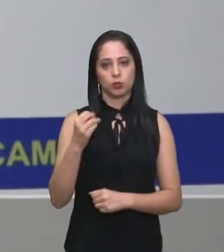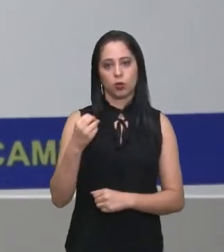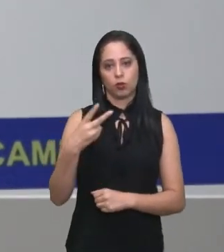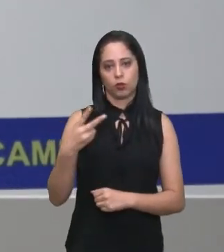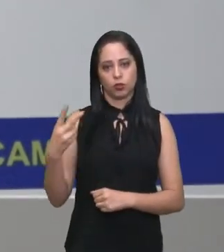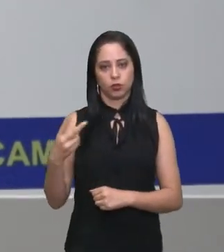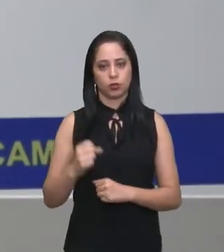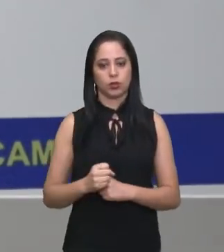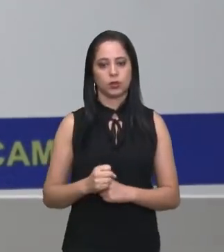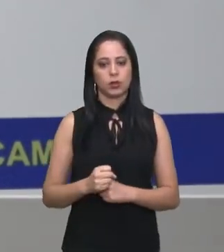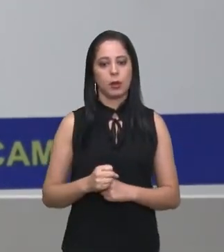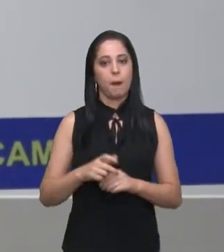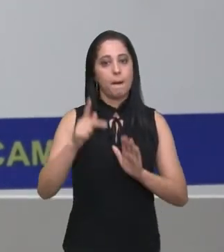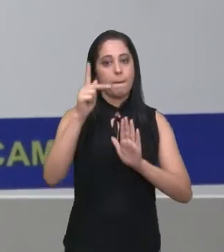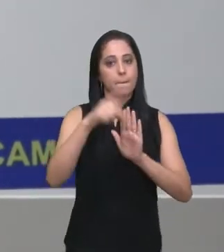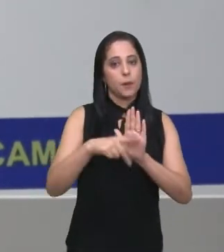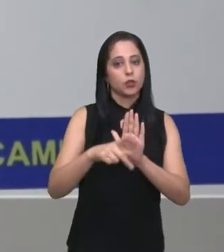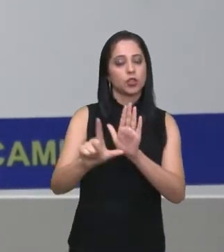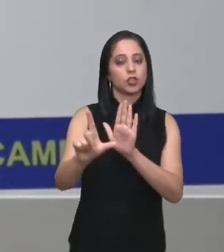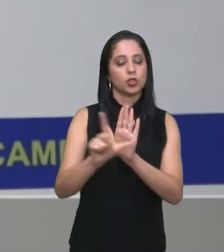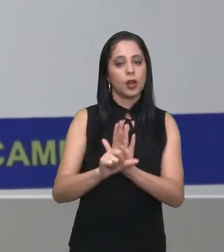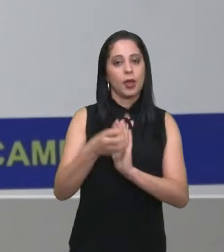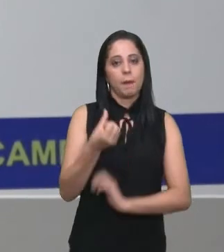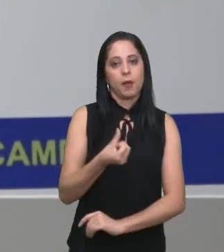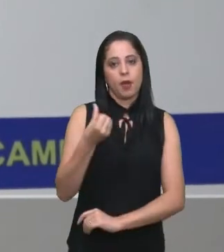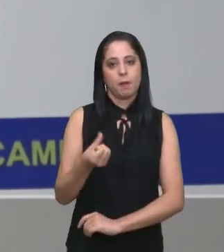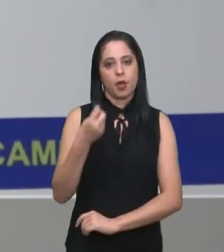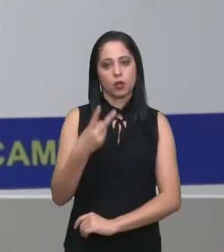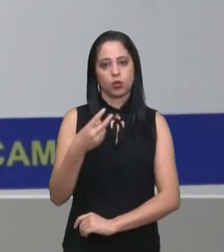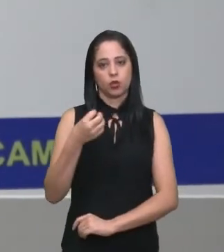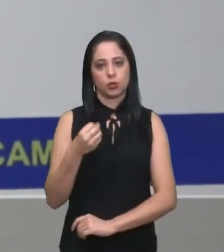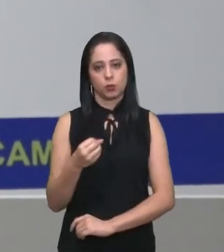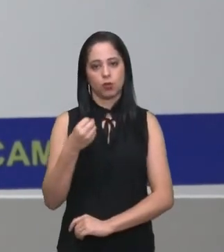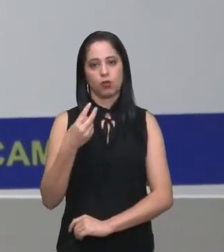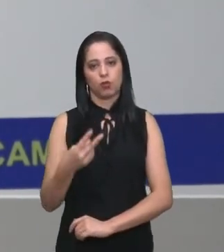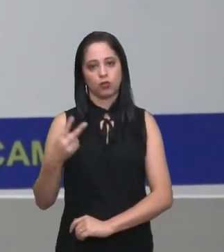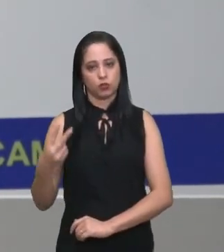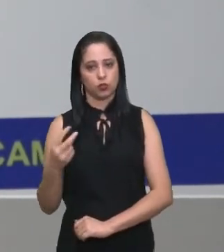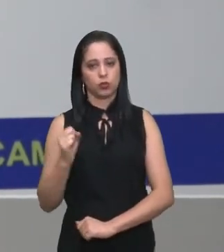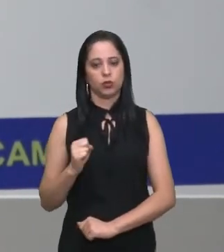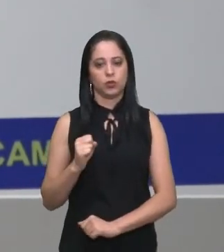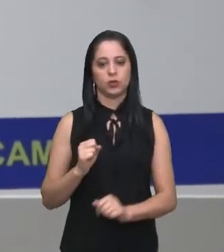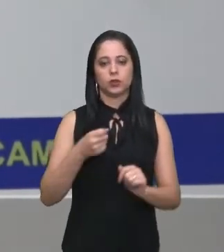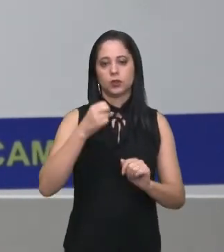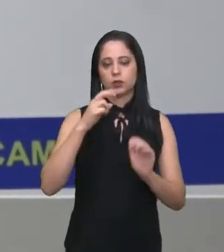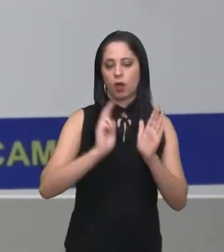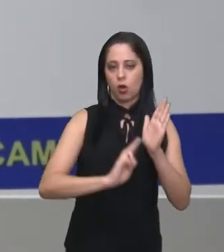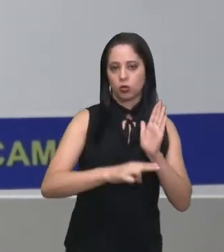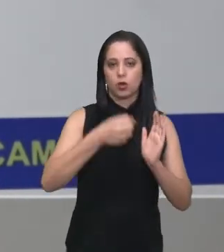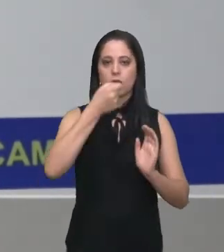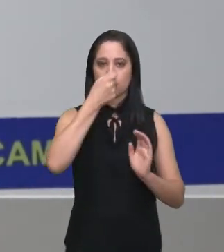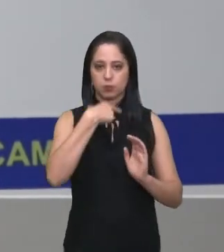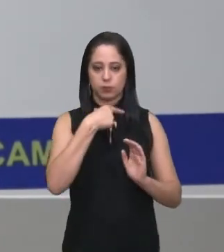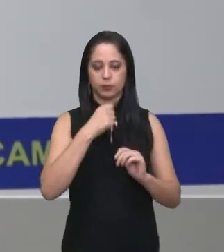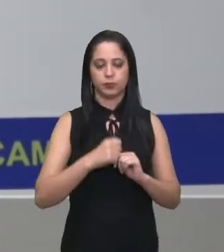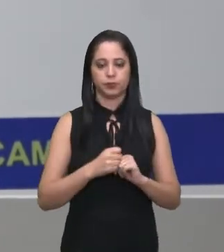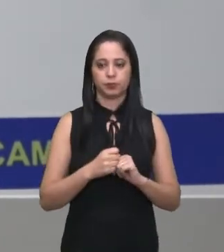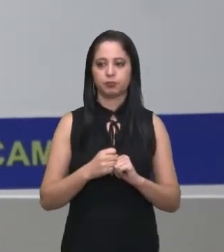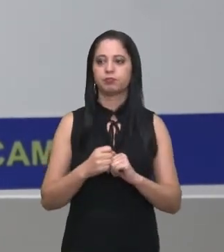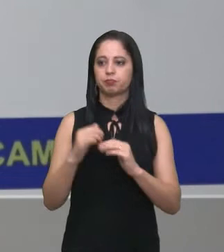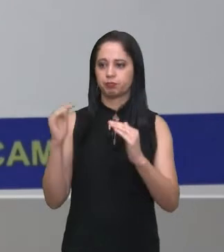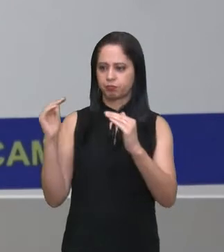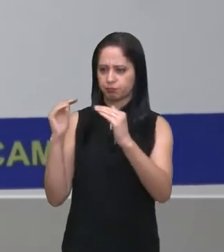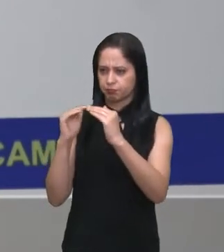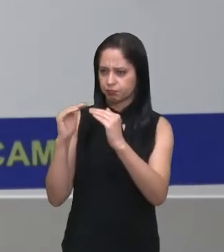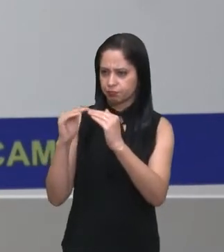2824/2022, projeto de lei 66/2022, de autoria do vereador Roberto do Eleven. Vereadores favoráveis, permaneçam